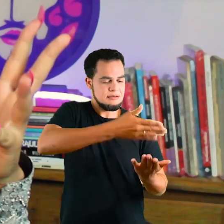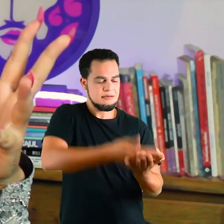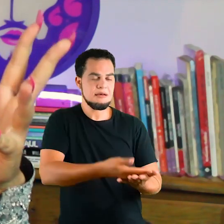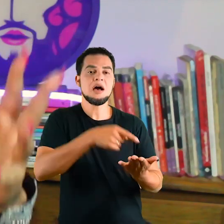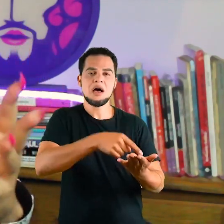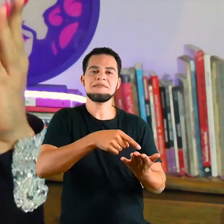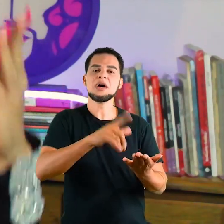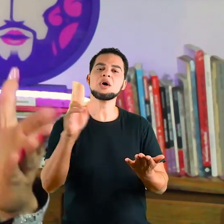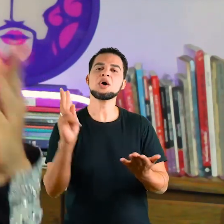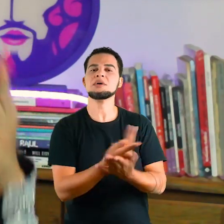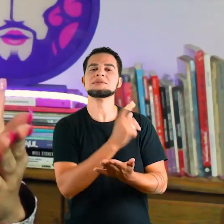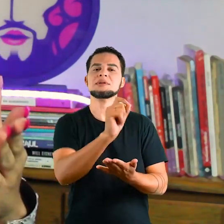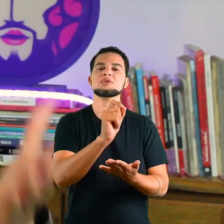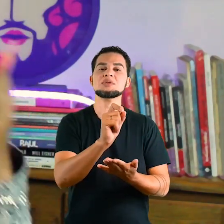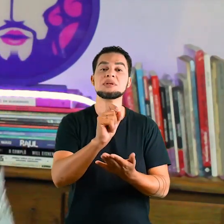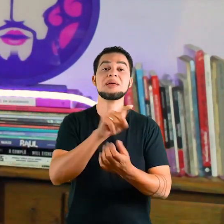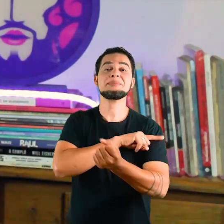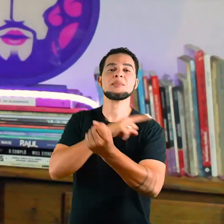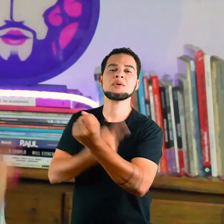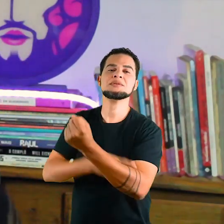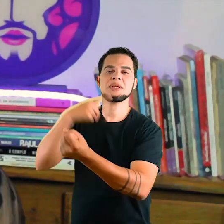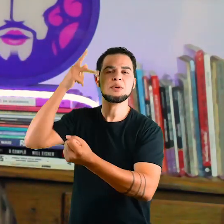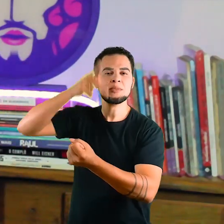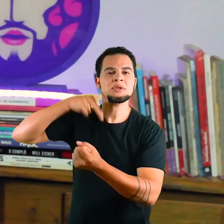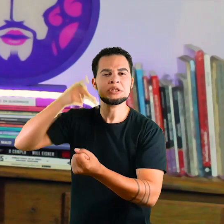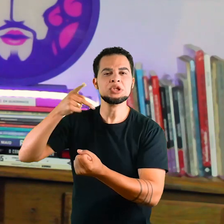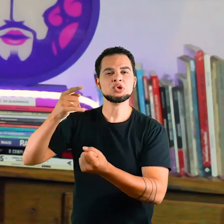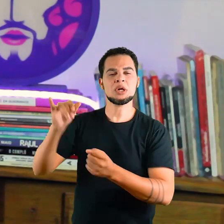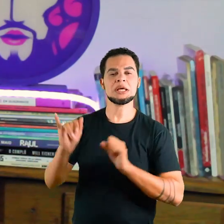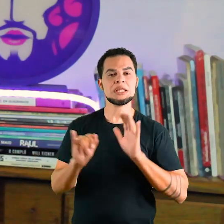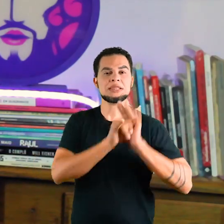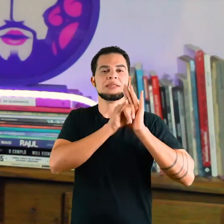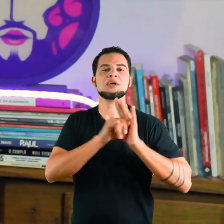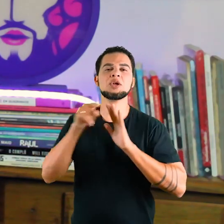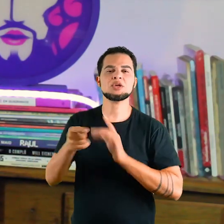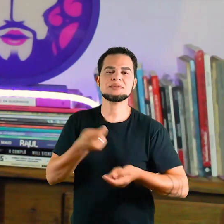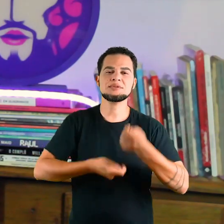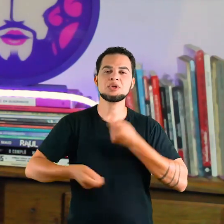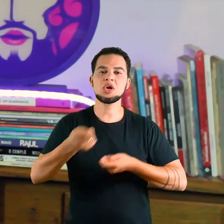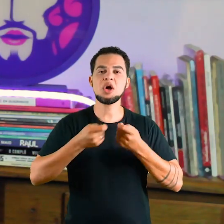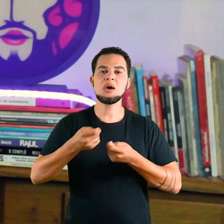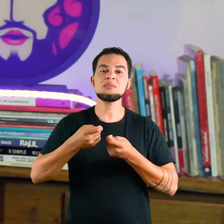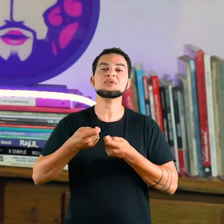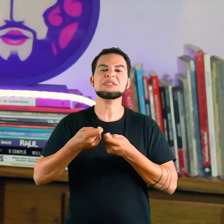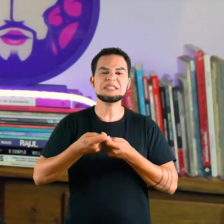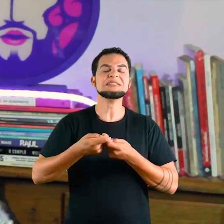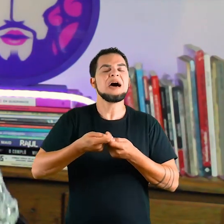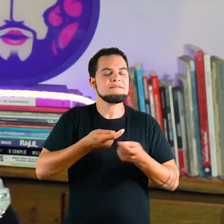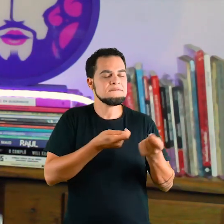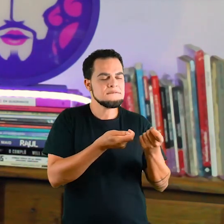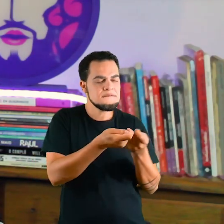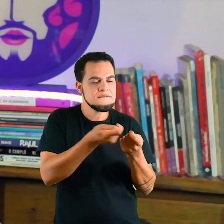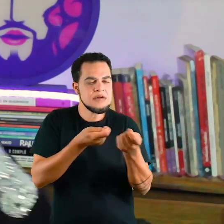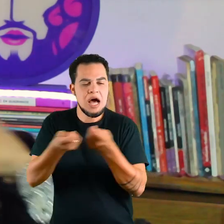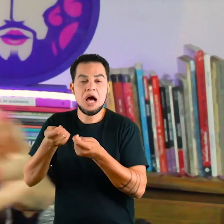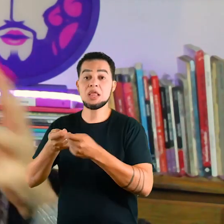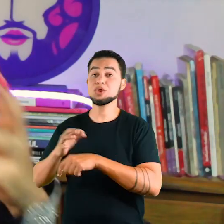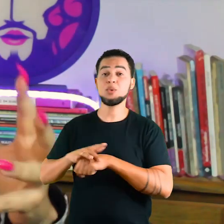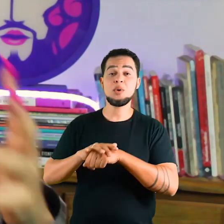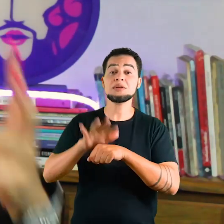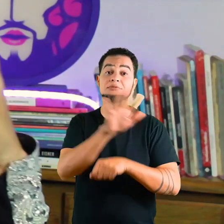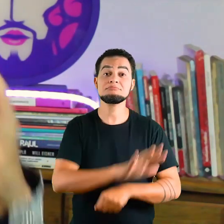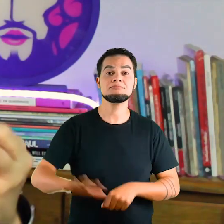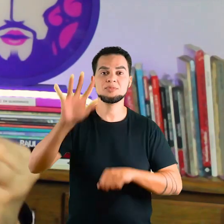vai acontecer isso. O poder político, ideológico e econômico está moldando as doenças infecciosas no mundo. A